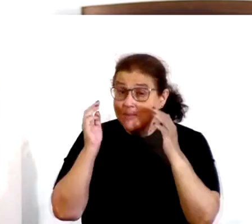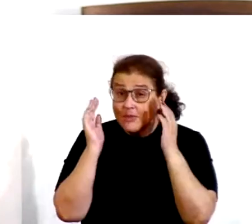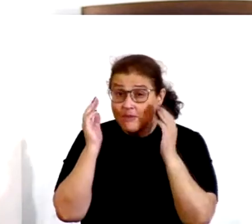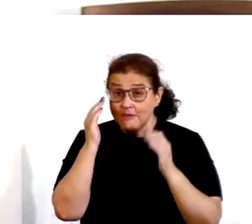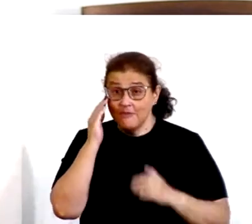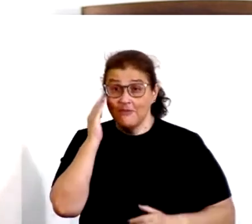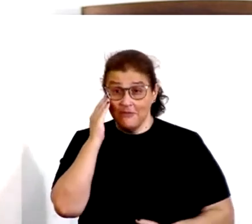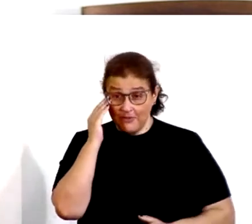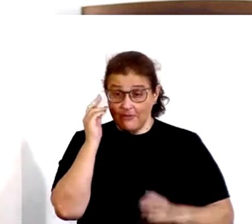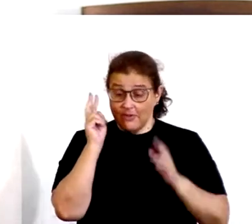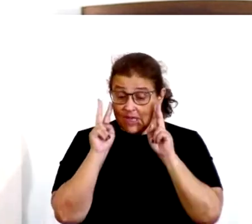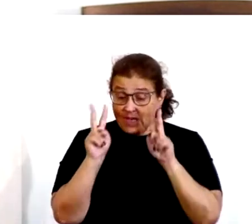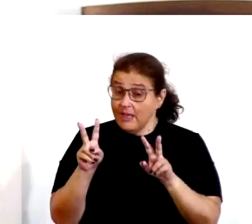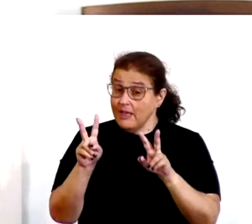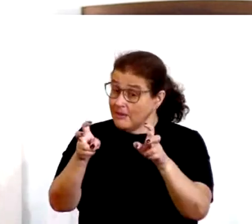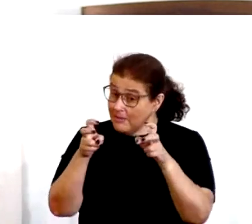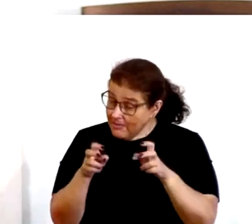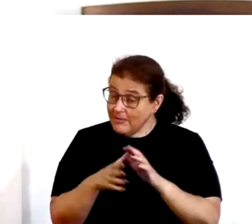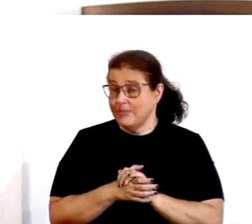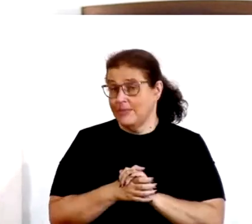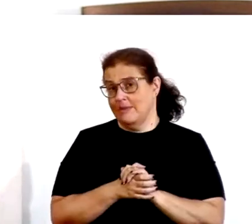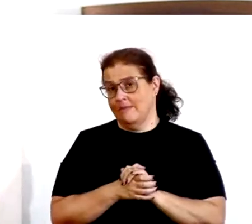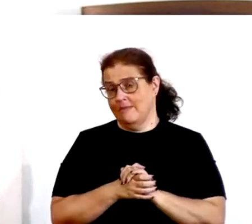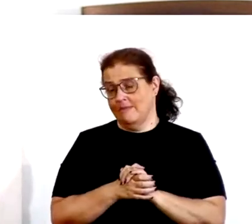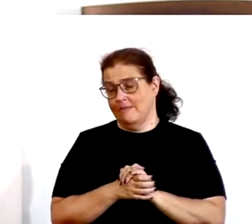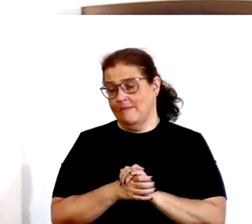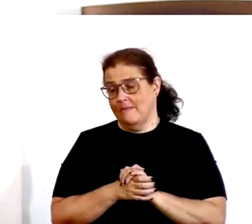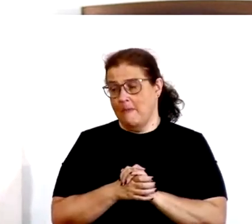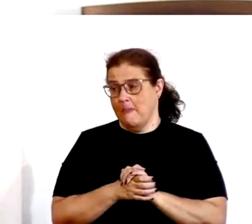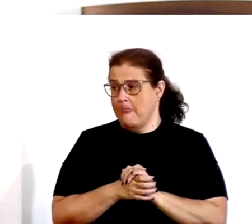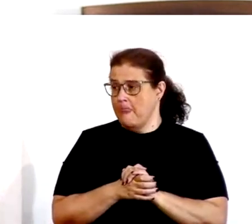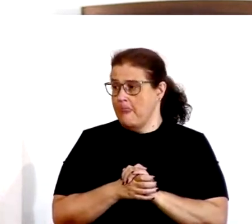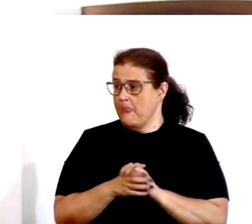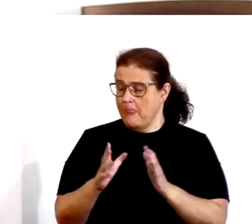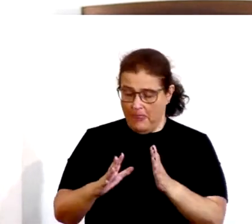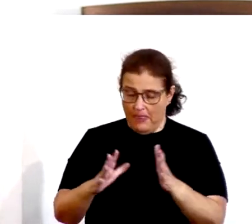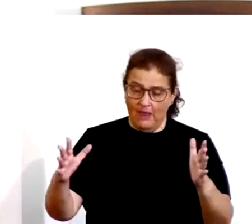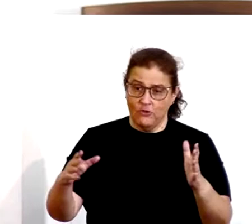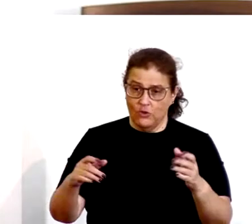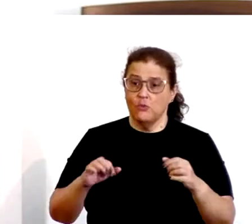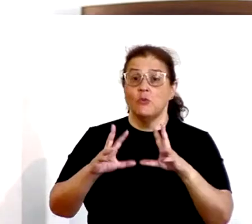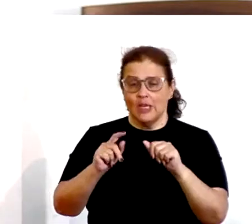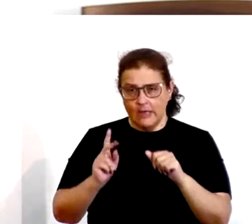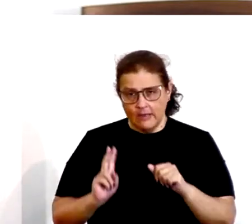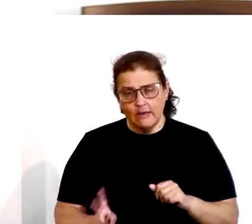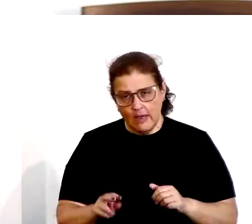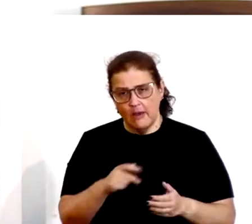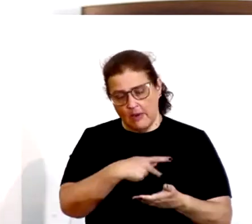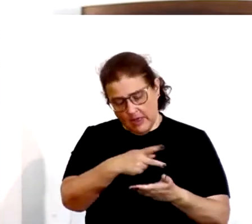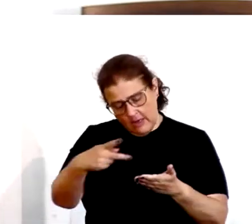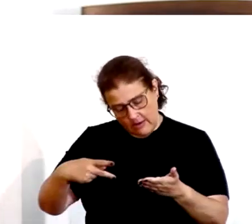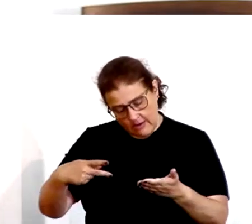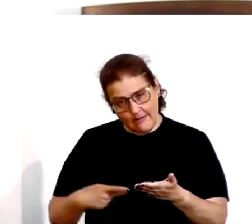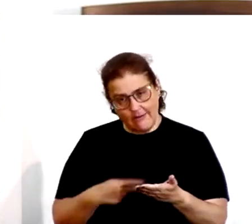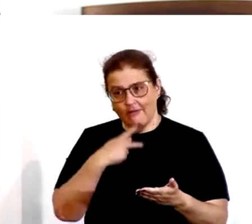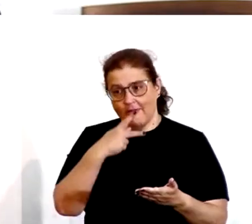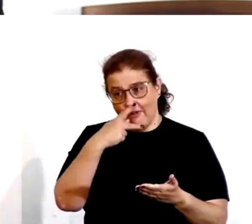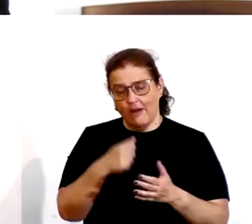de referência, para então nós podermos amplificar isso, se for algo bom,